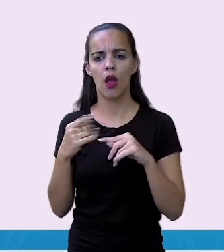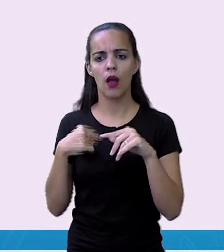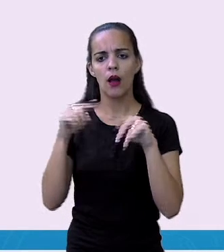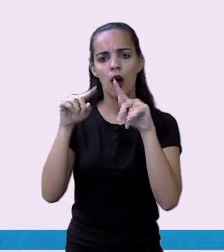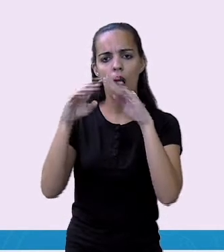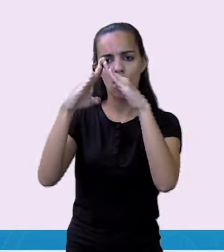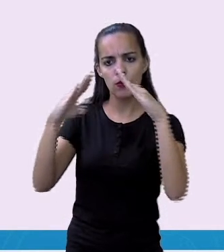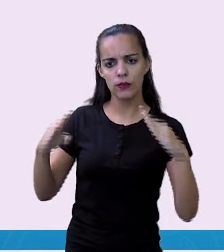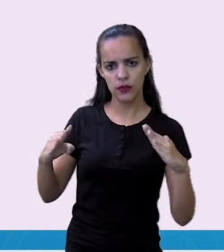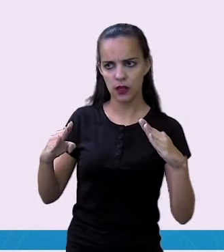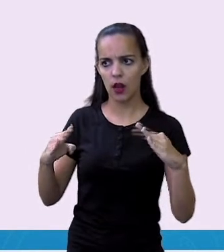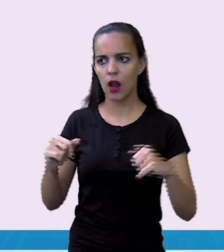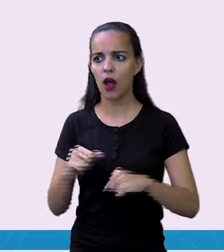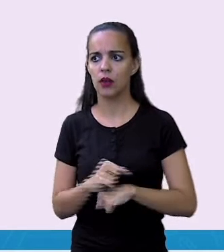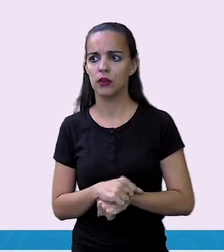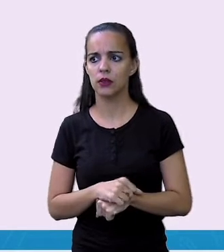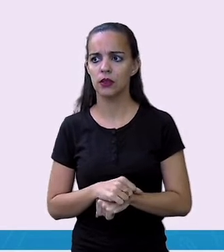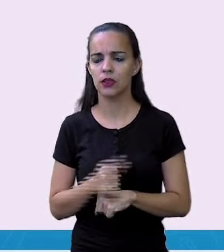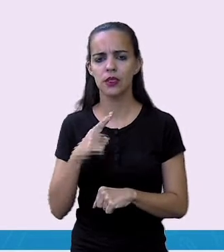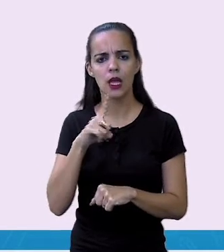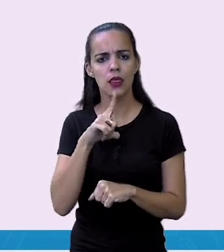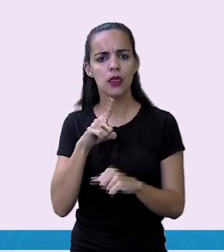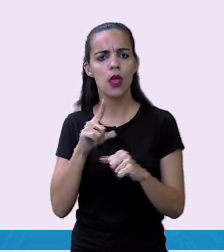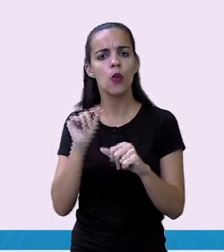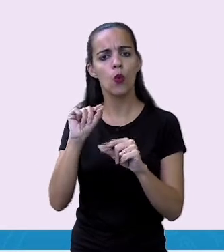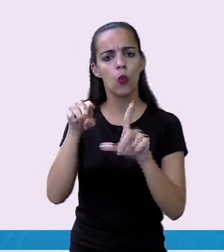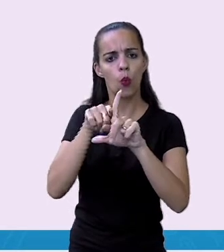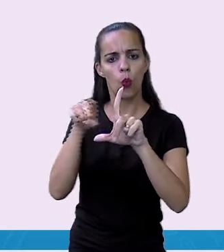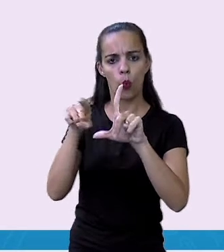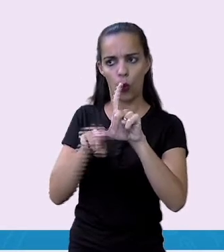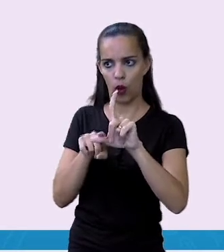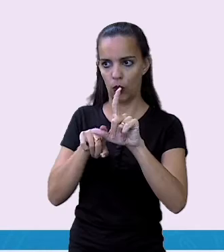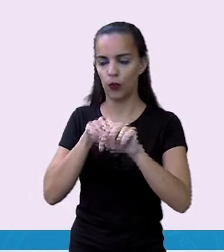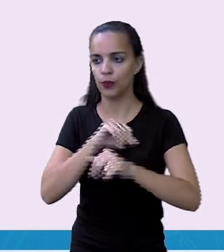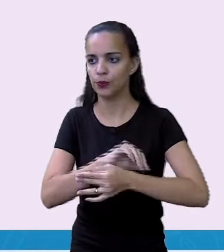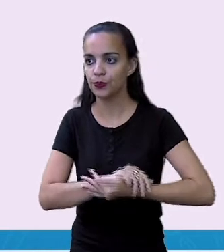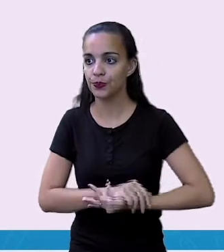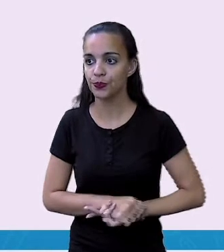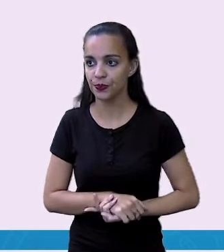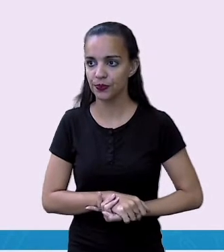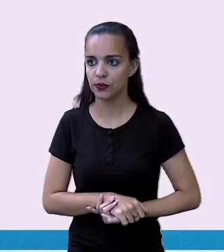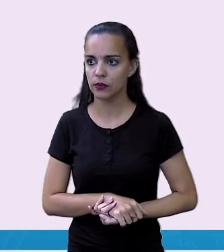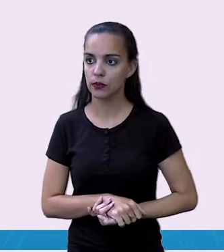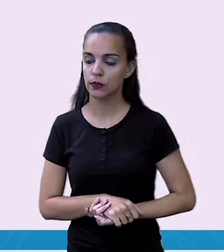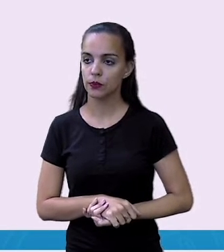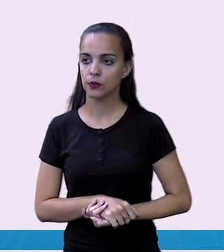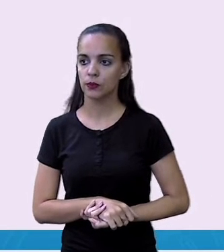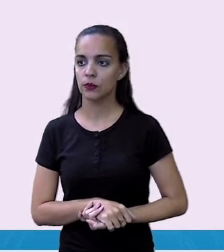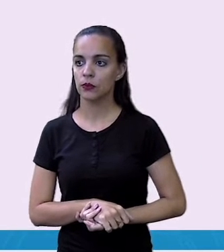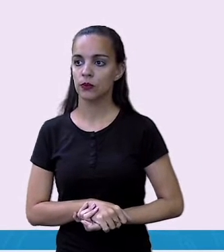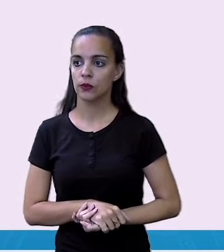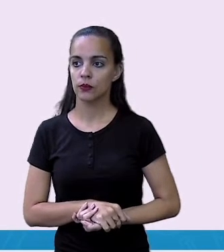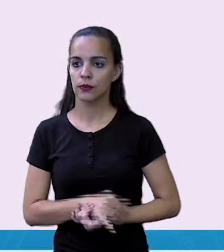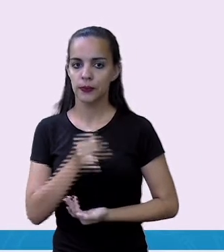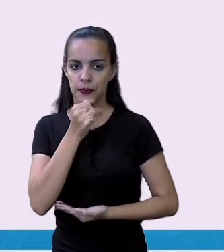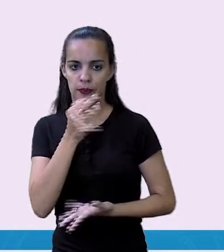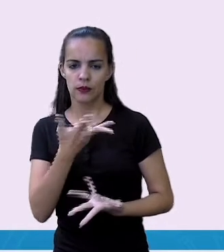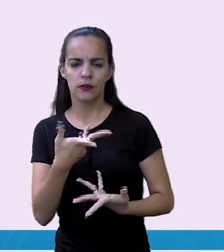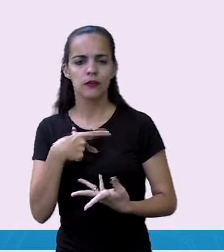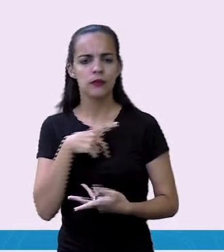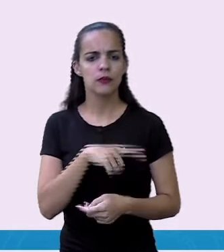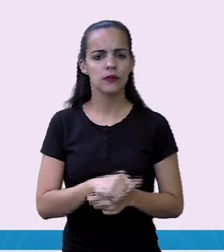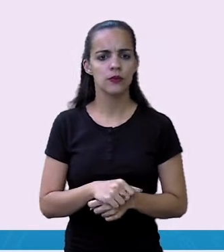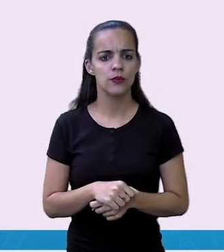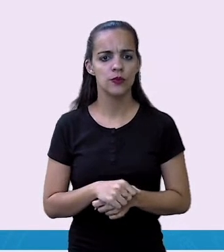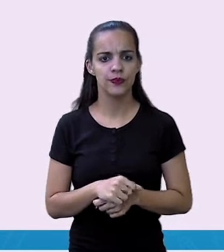lado. Então, eu tenho meus dois triângulos, eu peguei aqui o isósceles, eu tenho este